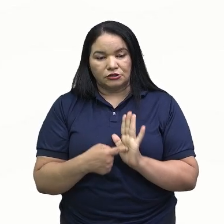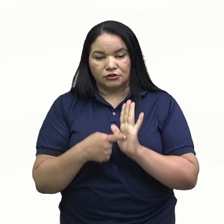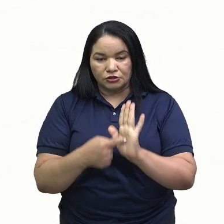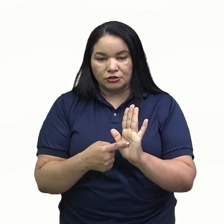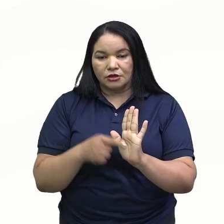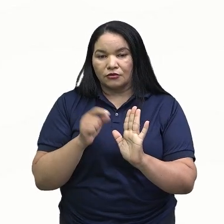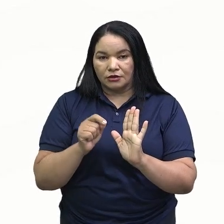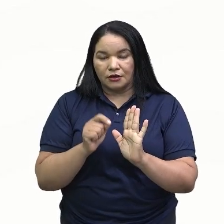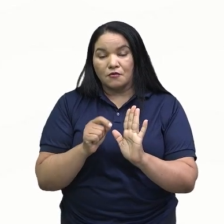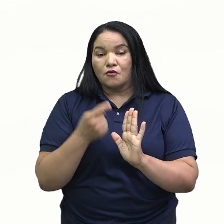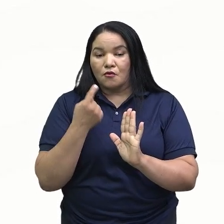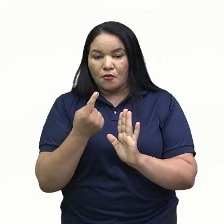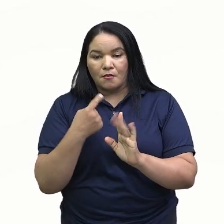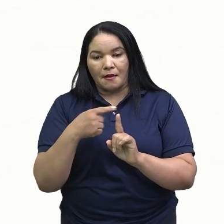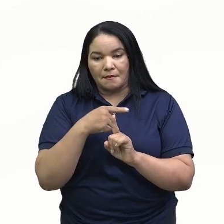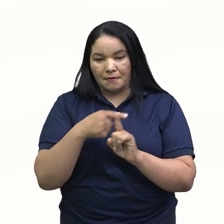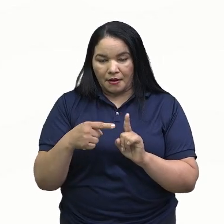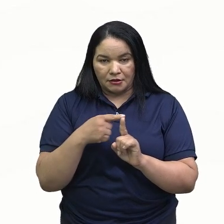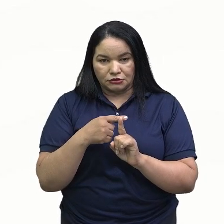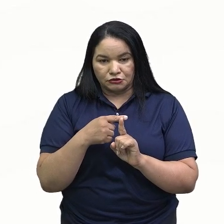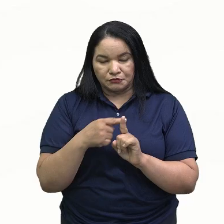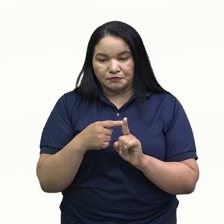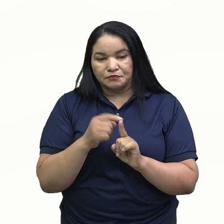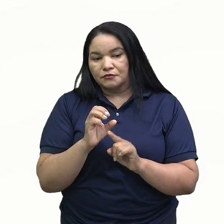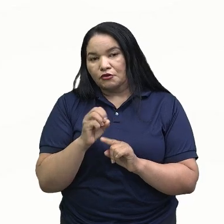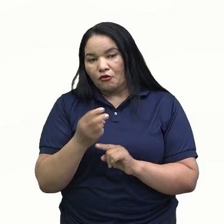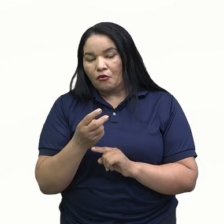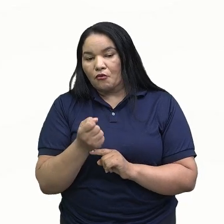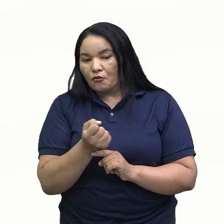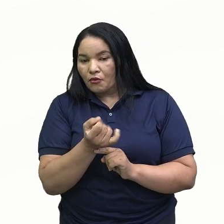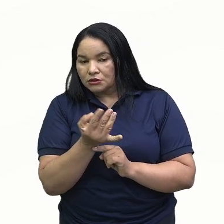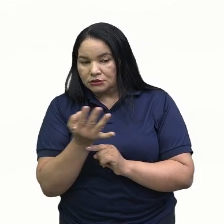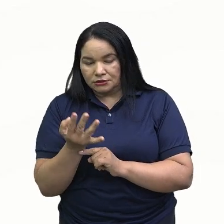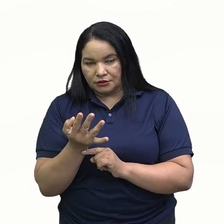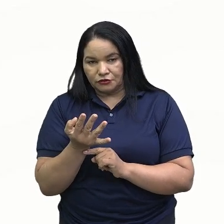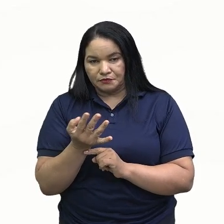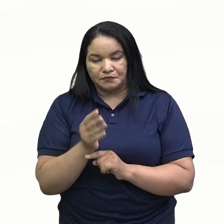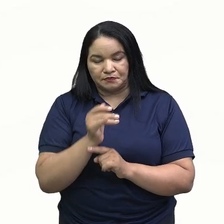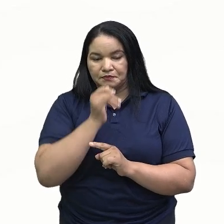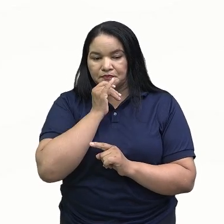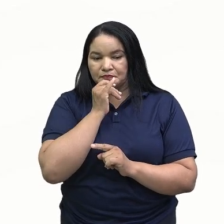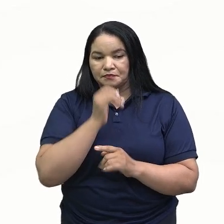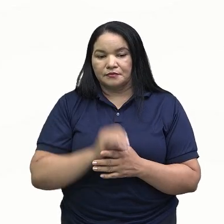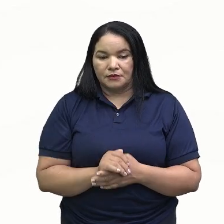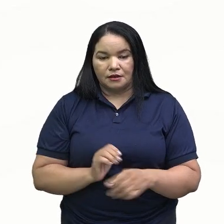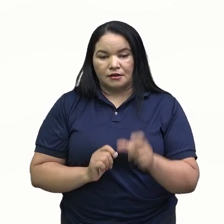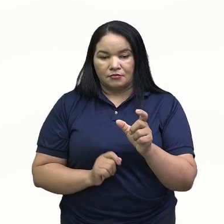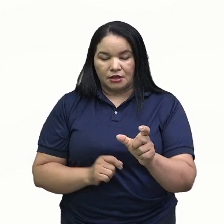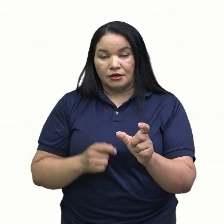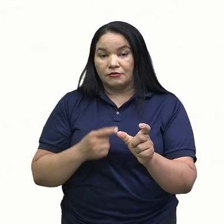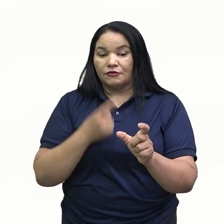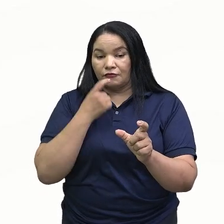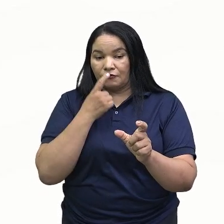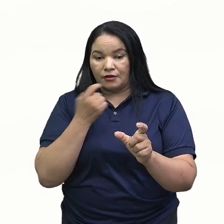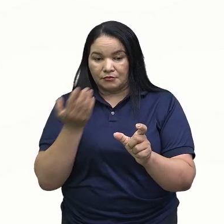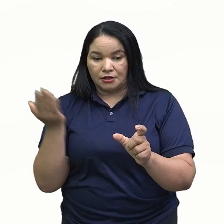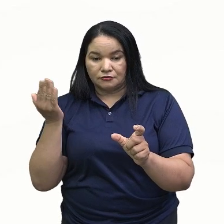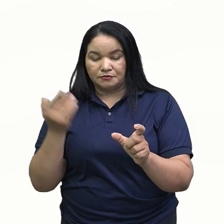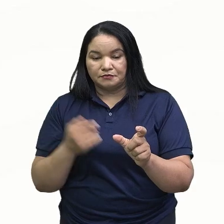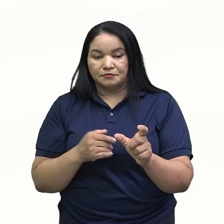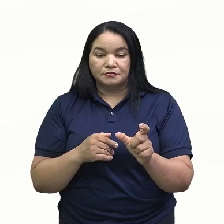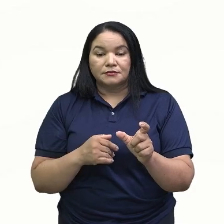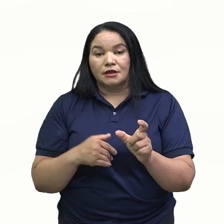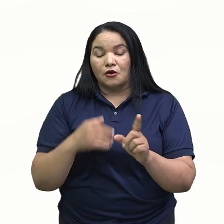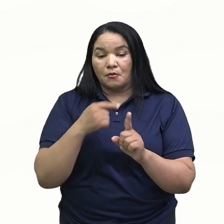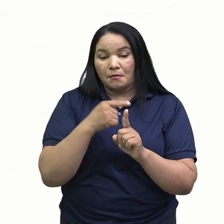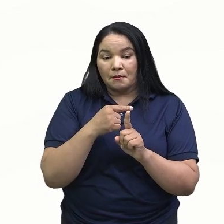uma parte ou quantidade de algo. Por exemplo, as expressões parte de, uma